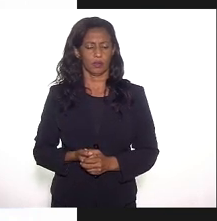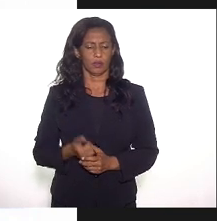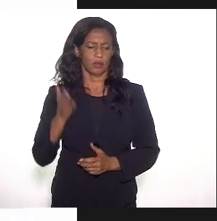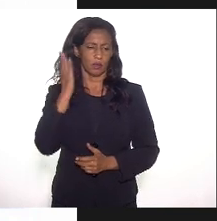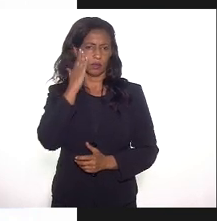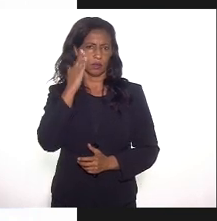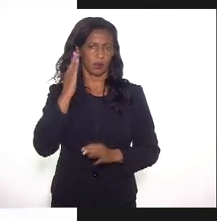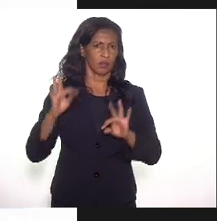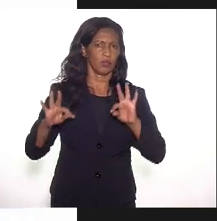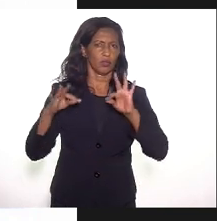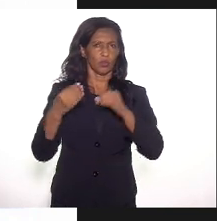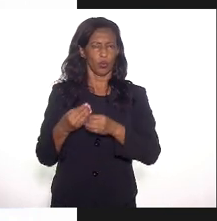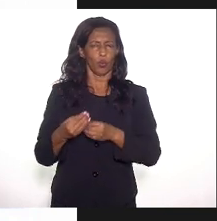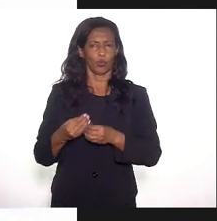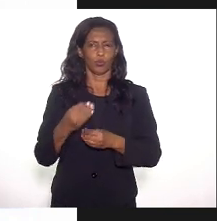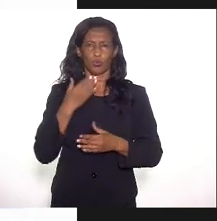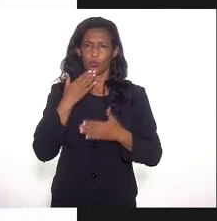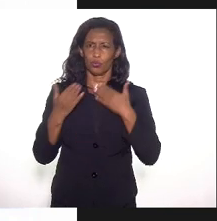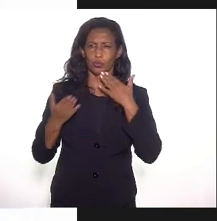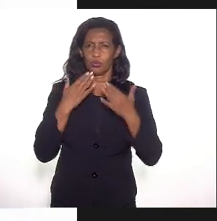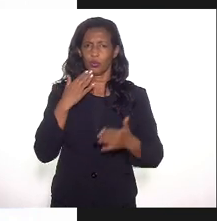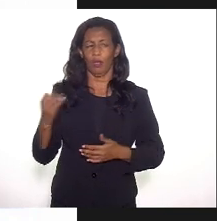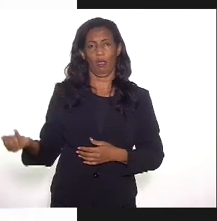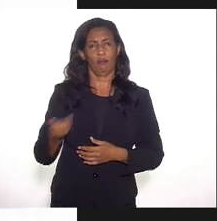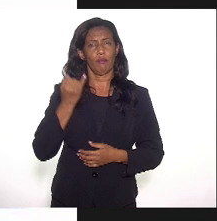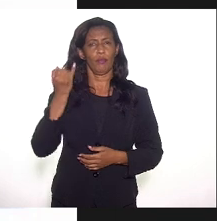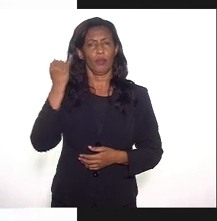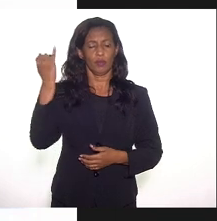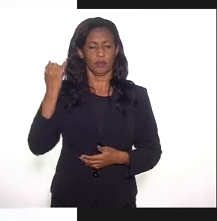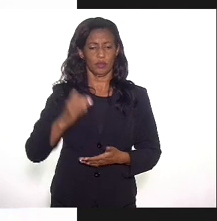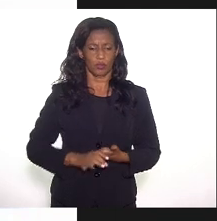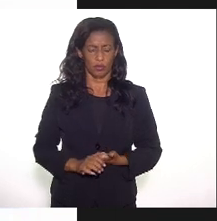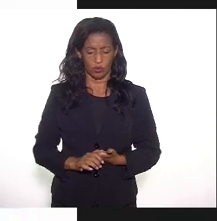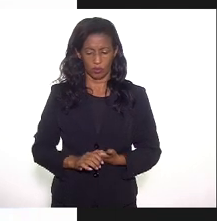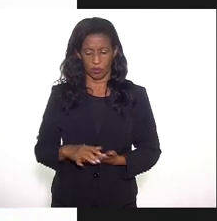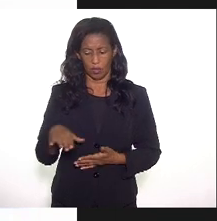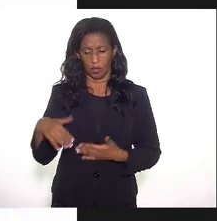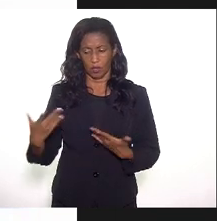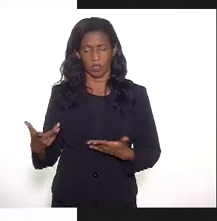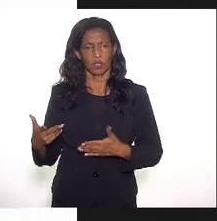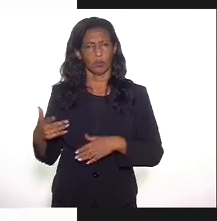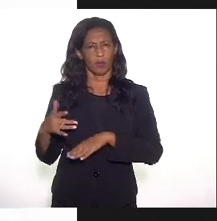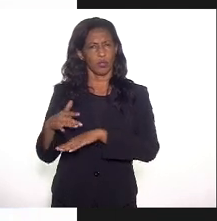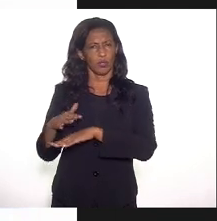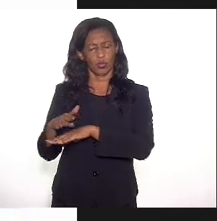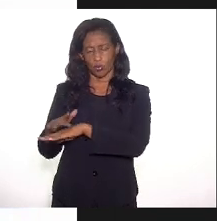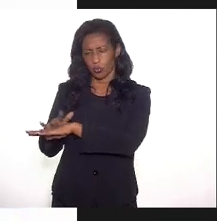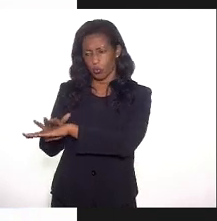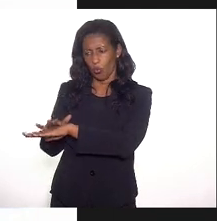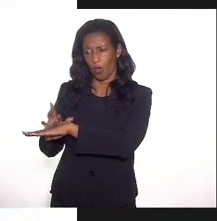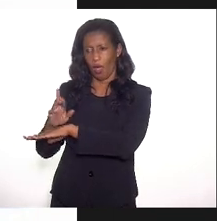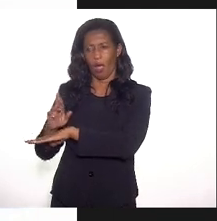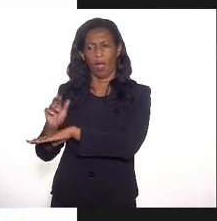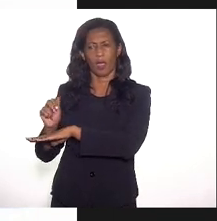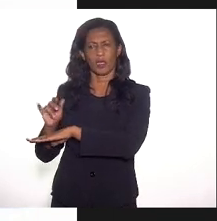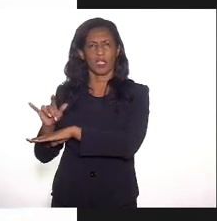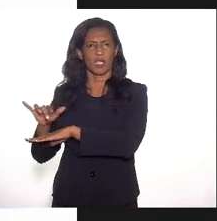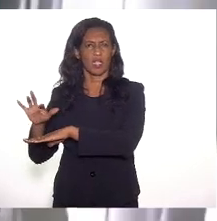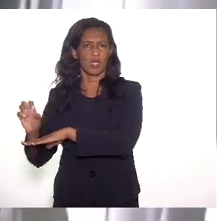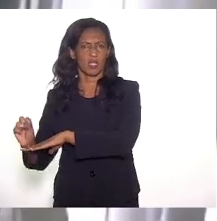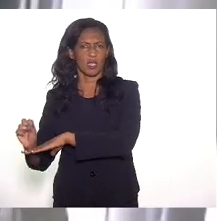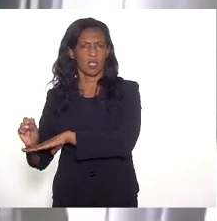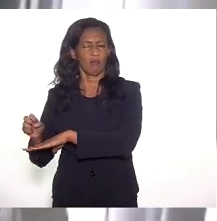sabe de toda essa demanda que é fundamental tanto para os jansenianos, que foram totalmente